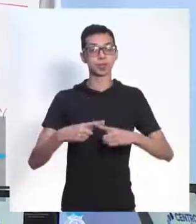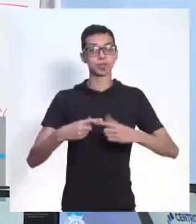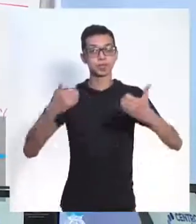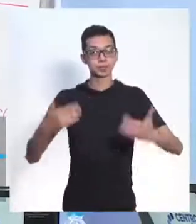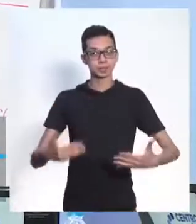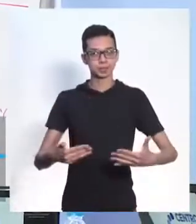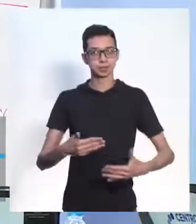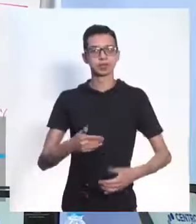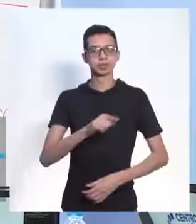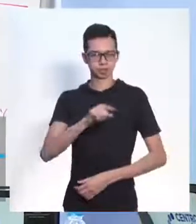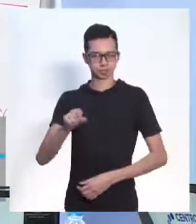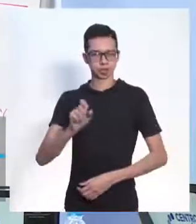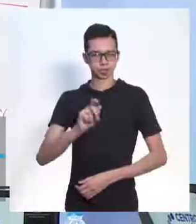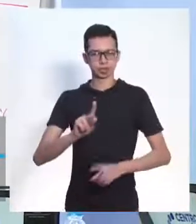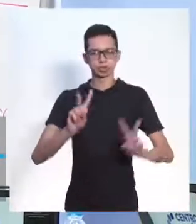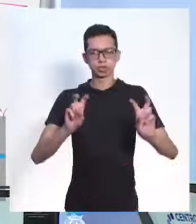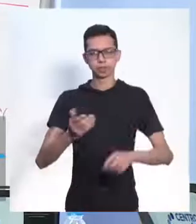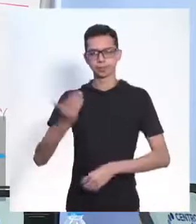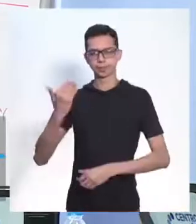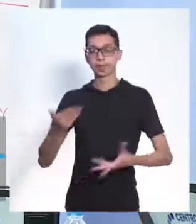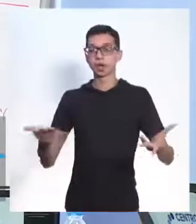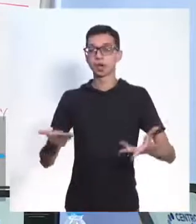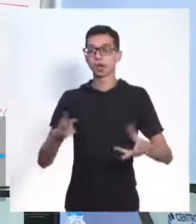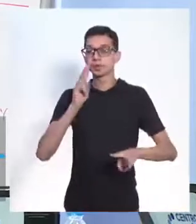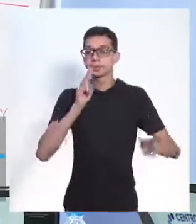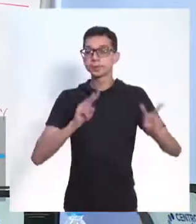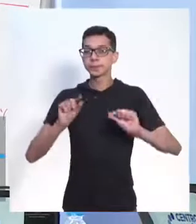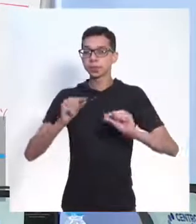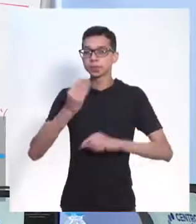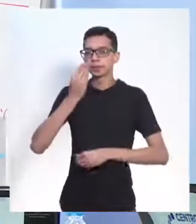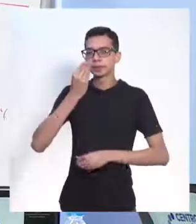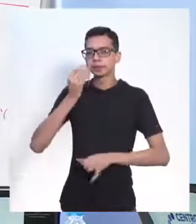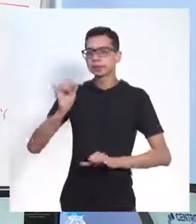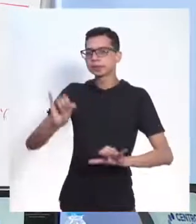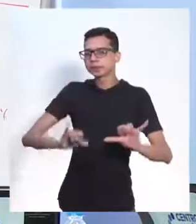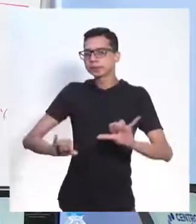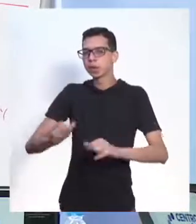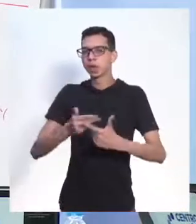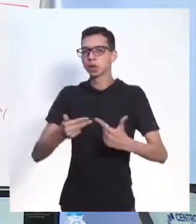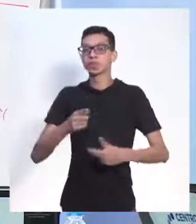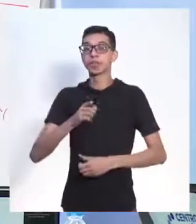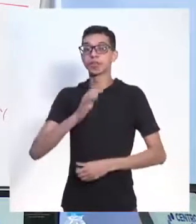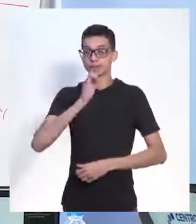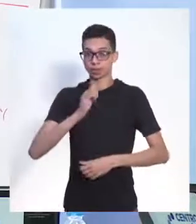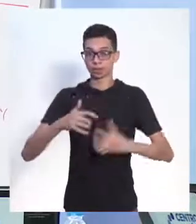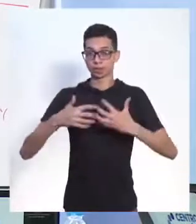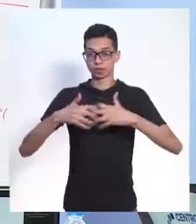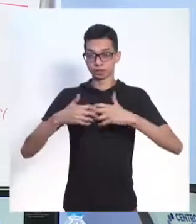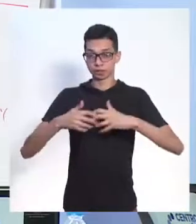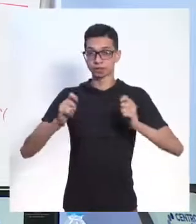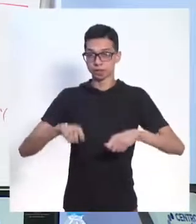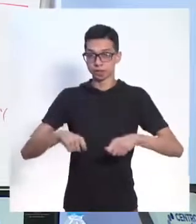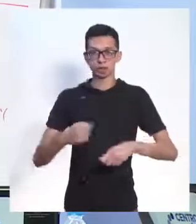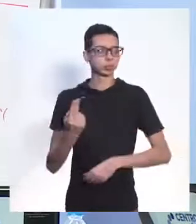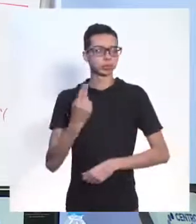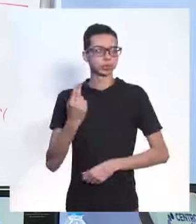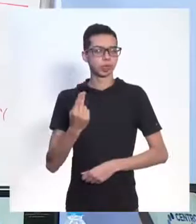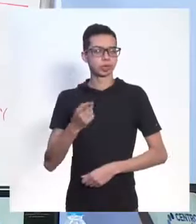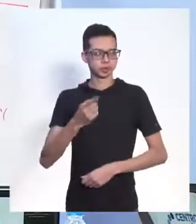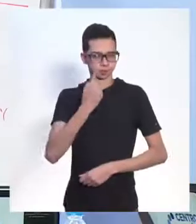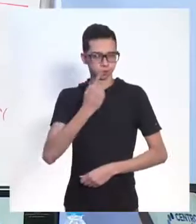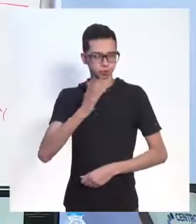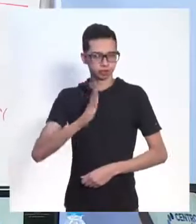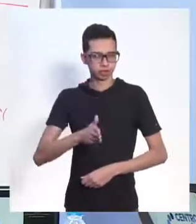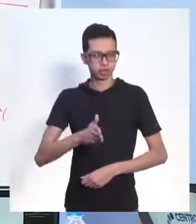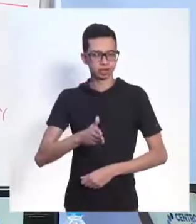vocês, certo? Vamos ver agora o pessoal que mandou uns experimentos para a gente. Eu quero que vocês comentem se funcionou ou não. Vocês viram já, vocês